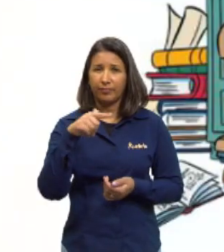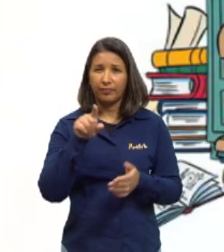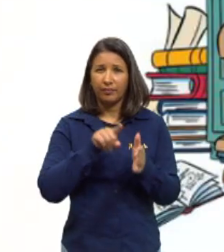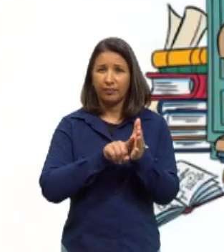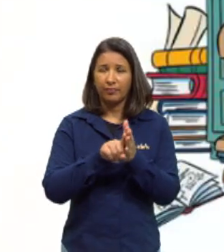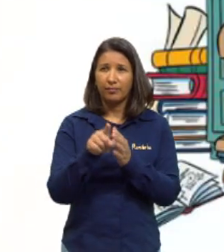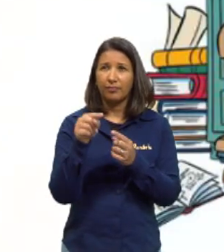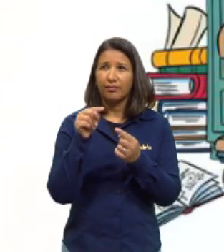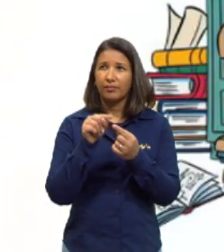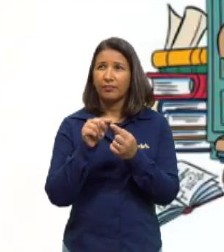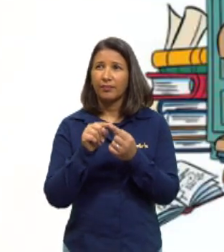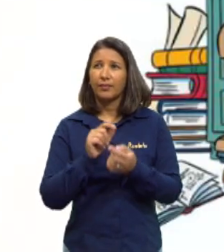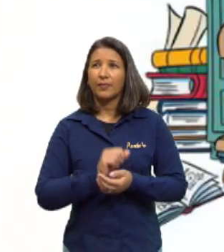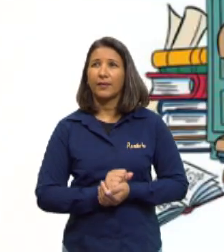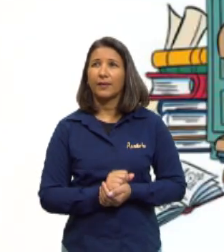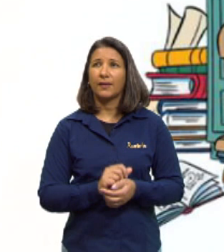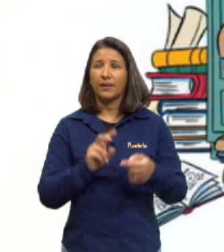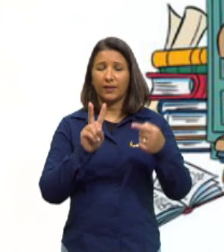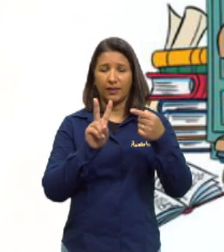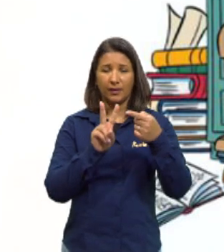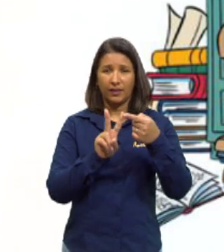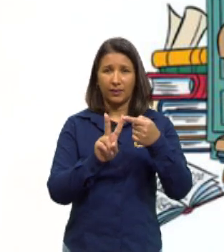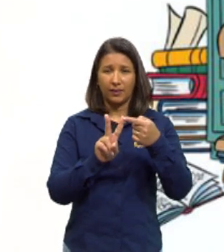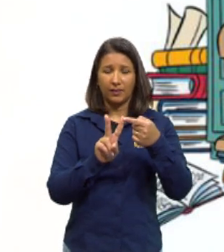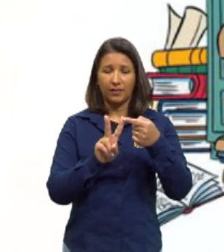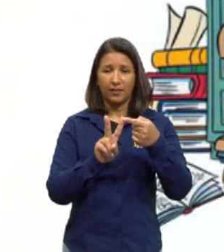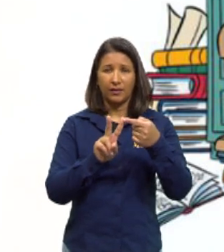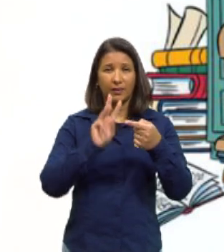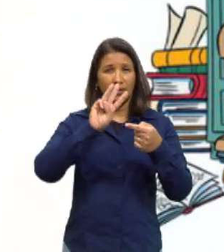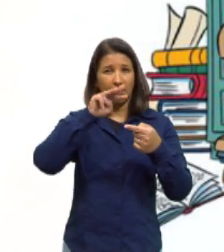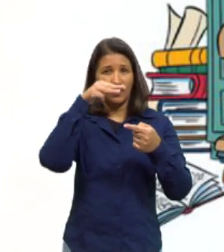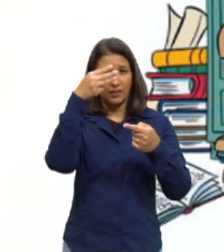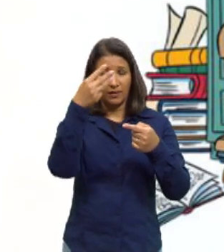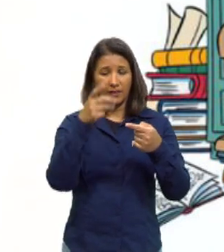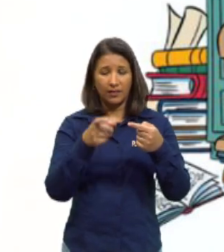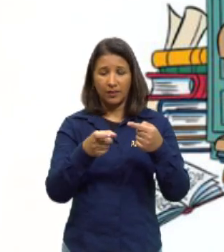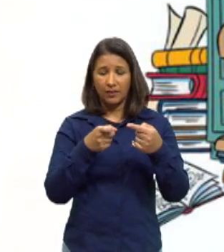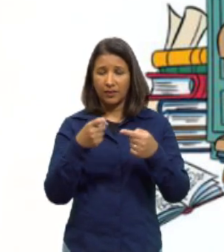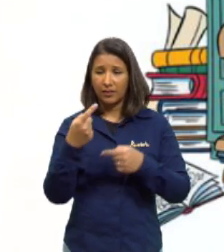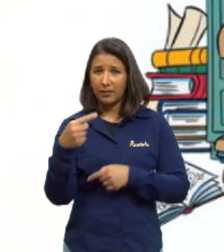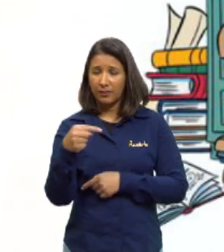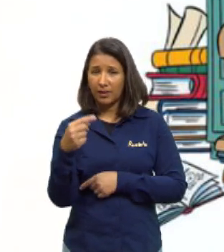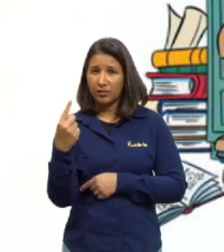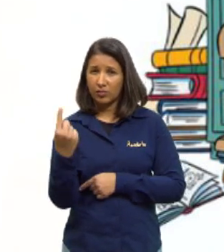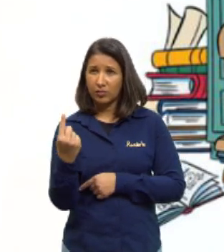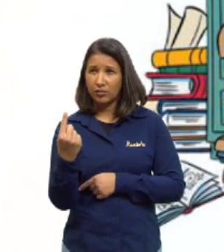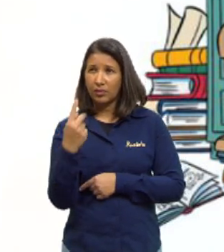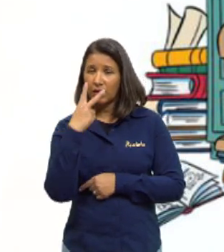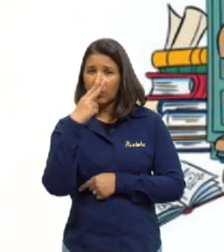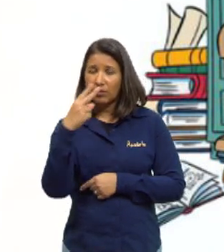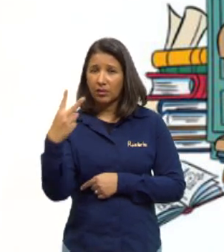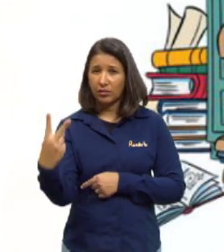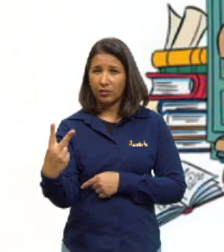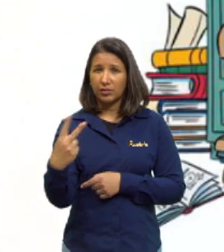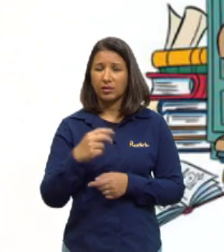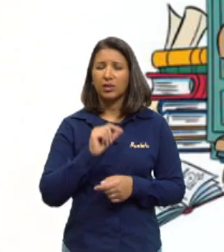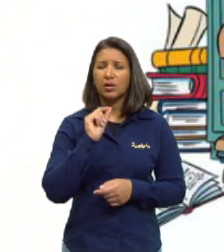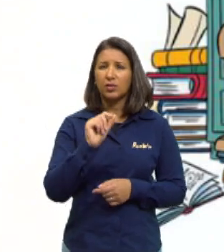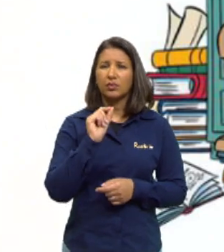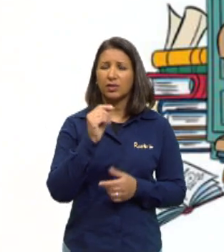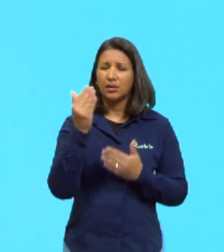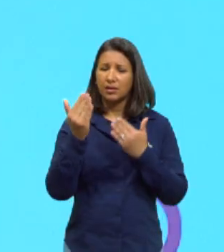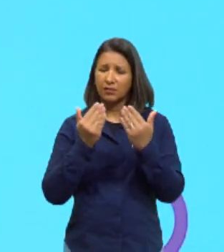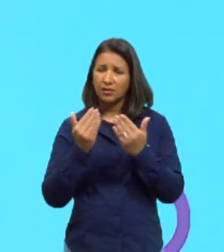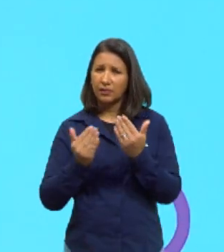quê? Raiz cúbica de x menos 1 é igual a 2. O que nós vamos